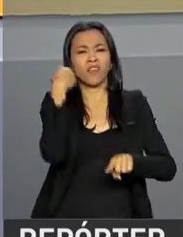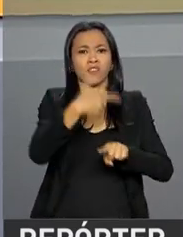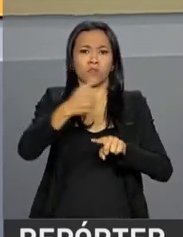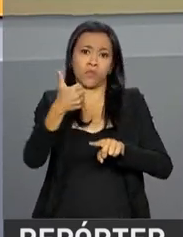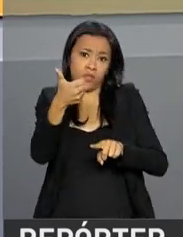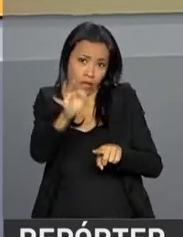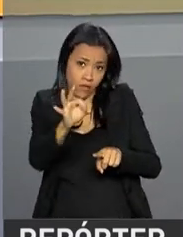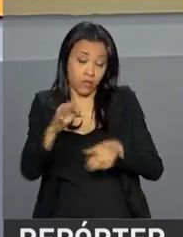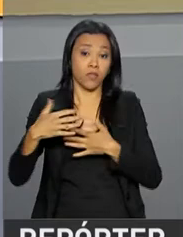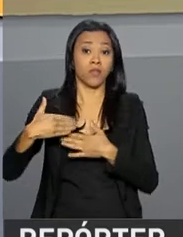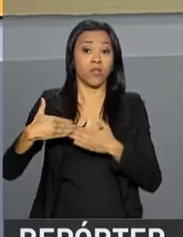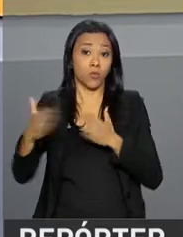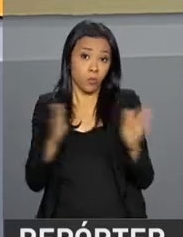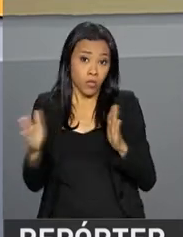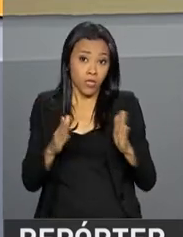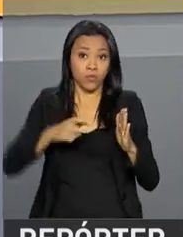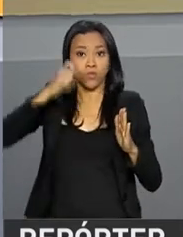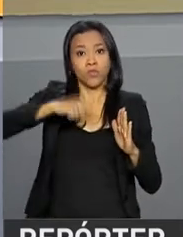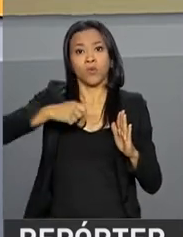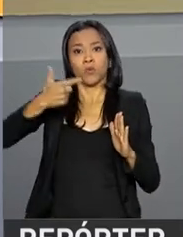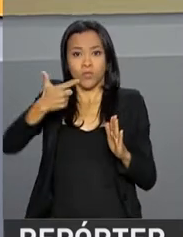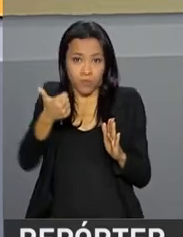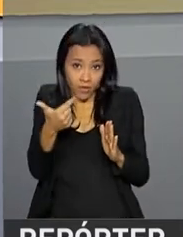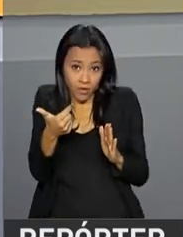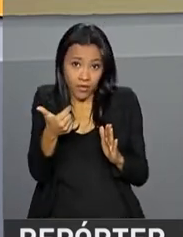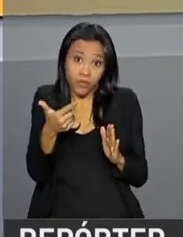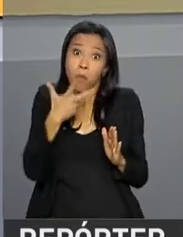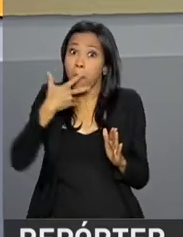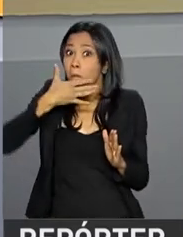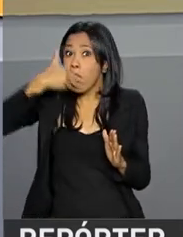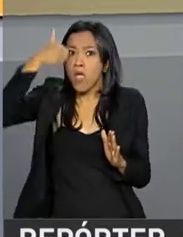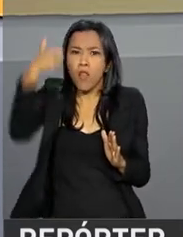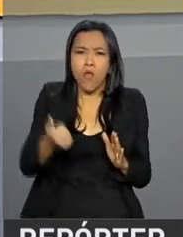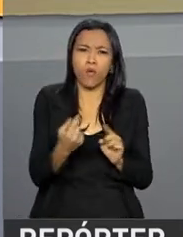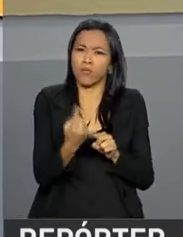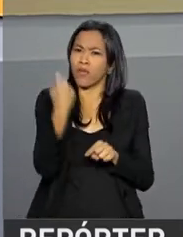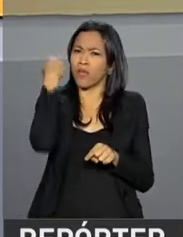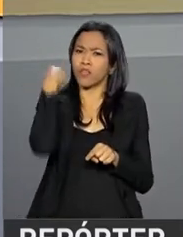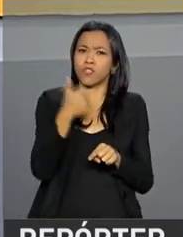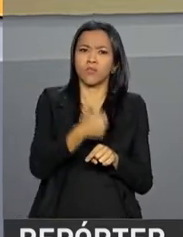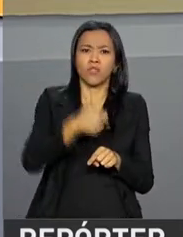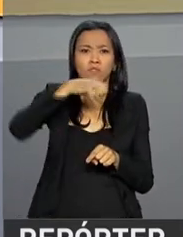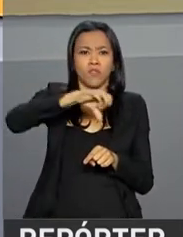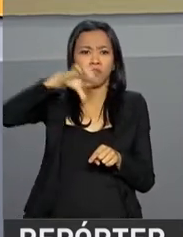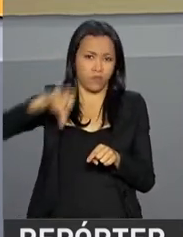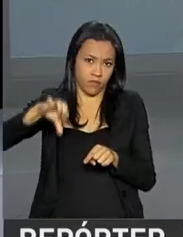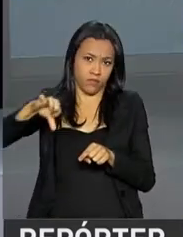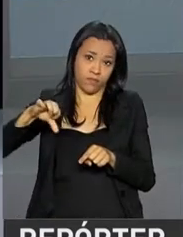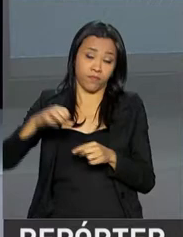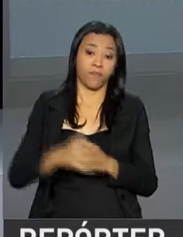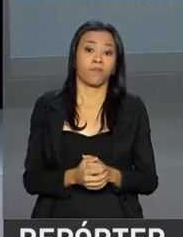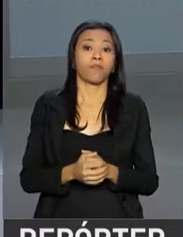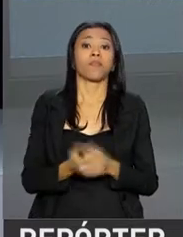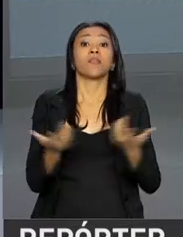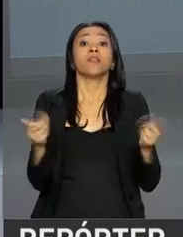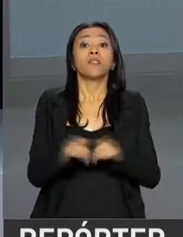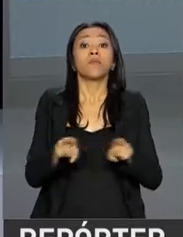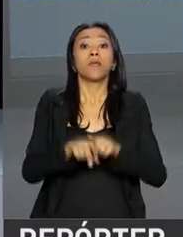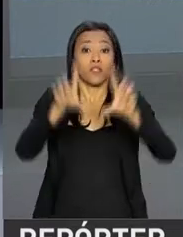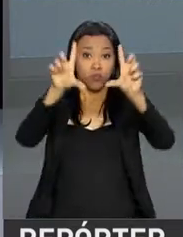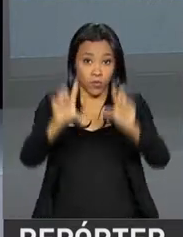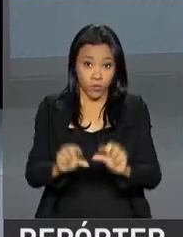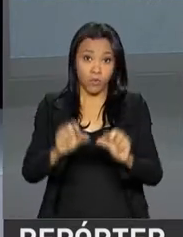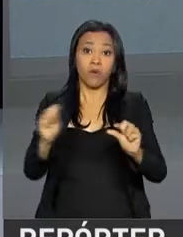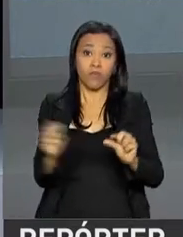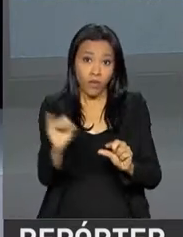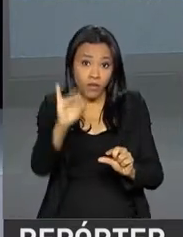em 12 meses foi o melhor resultado desde 1999 ea queda da inflação oficial